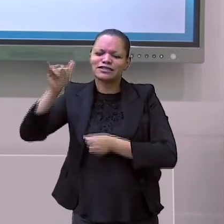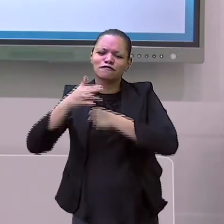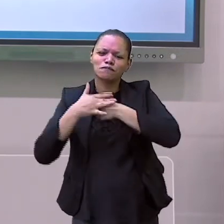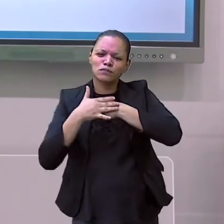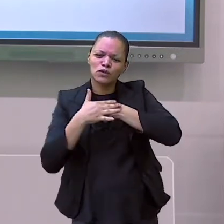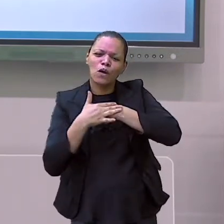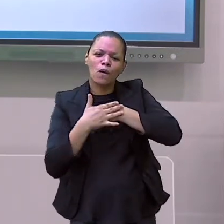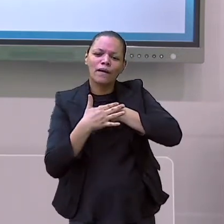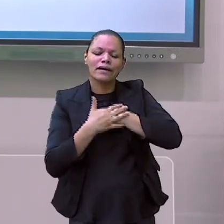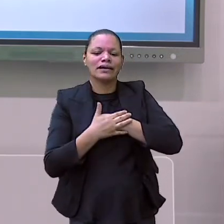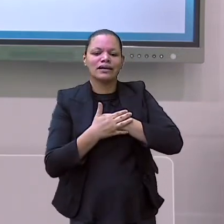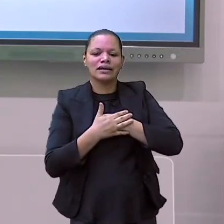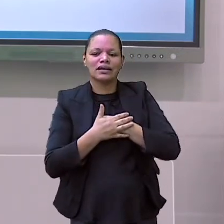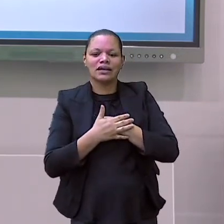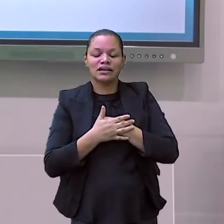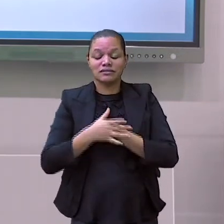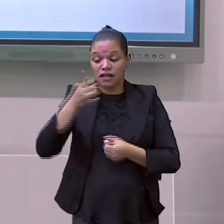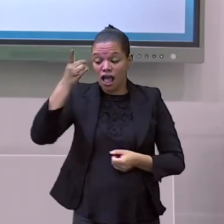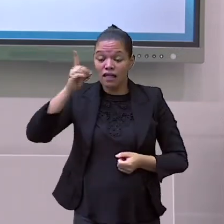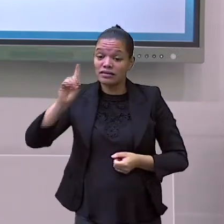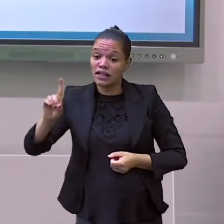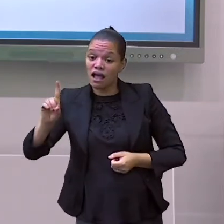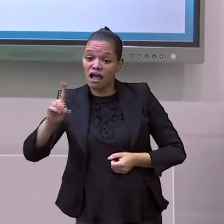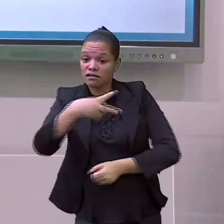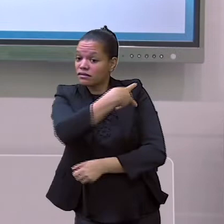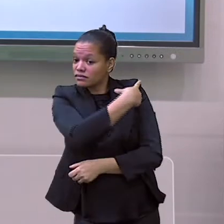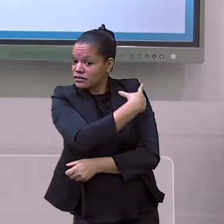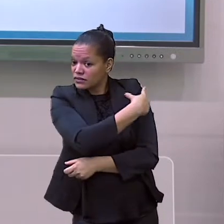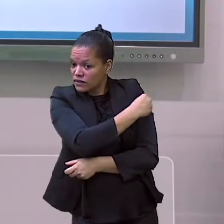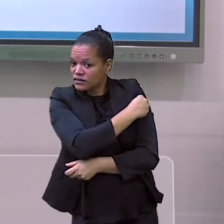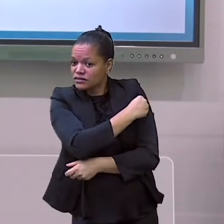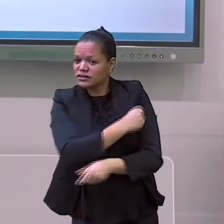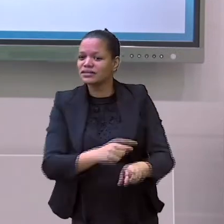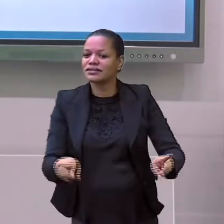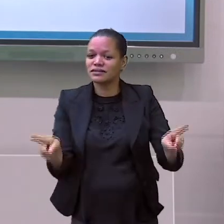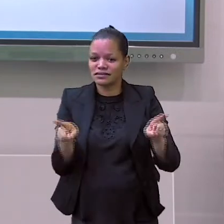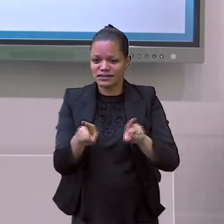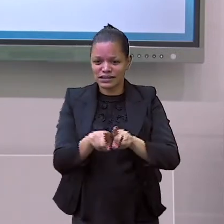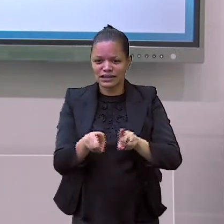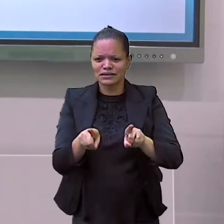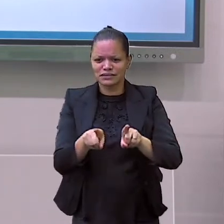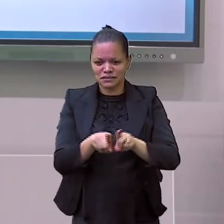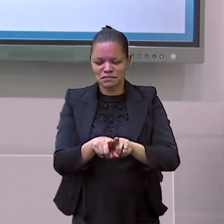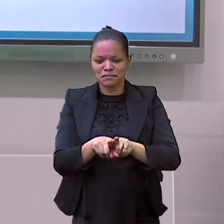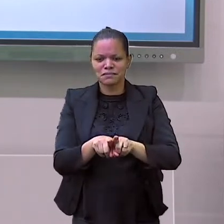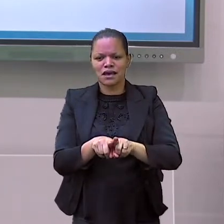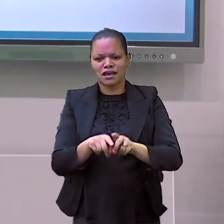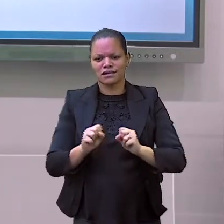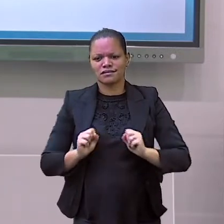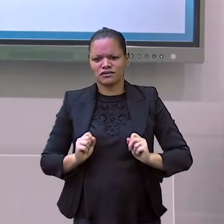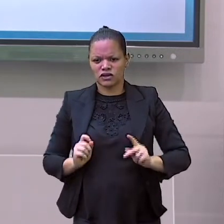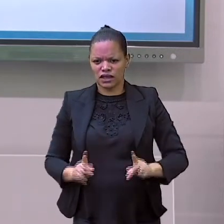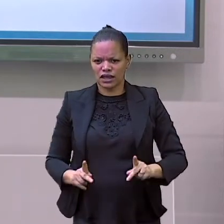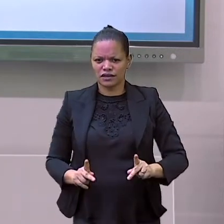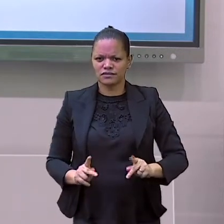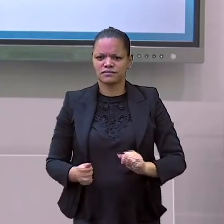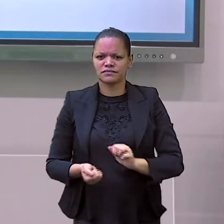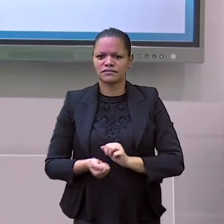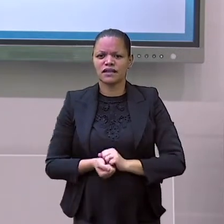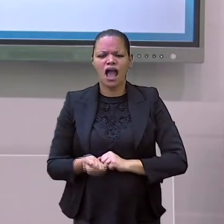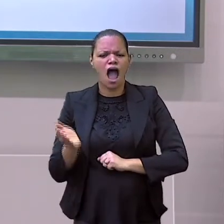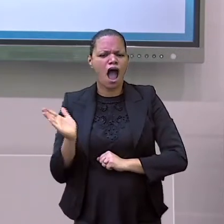o procedimento que você tem que seguir para você sair daquele quadro de contágio.